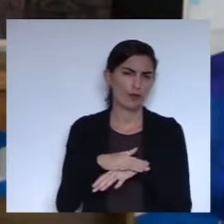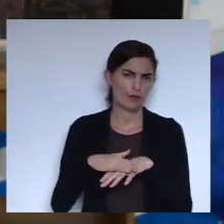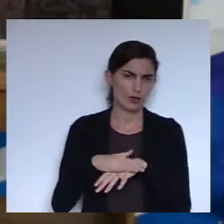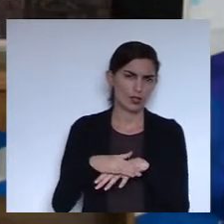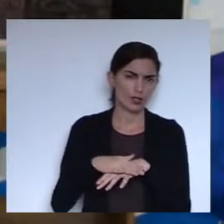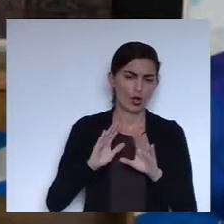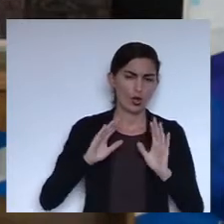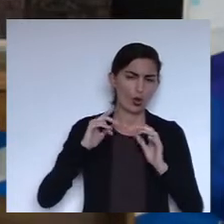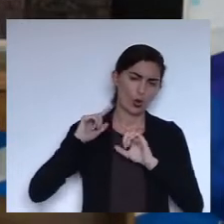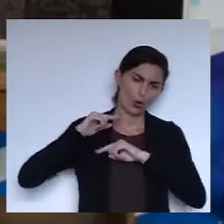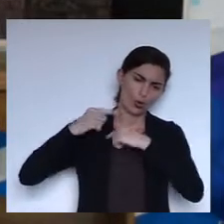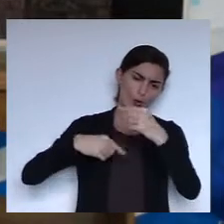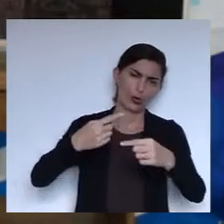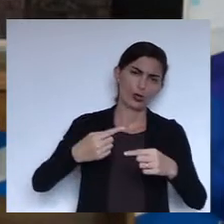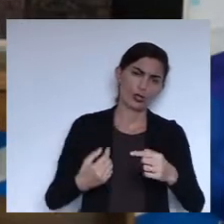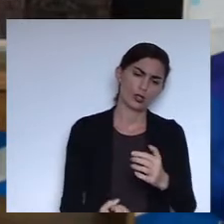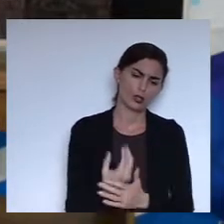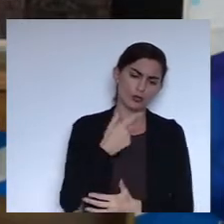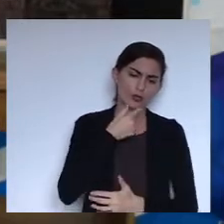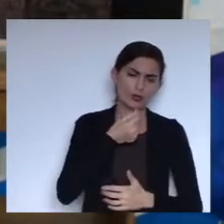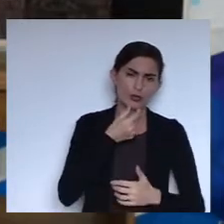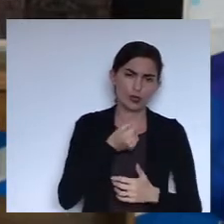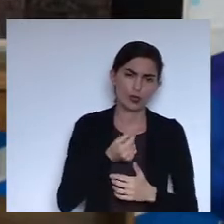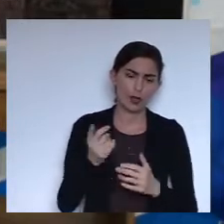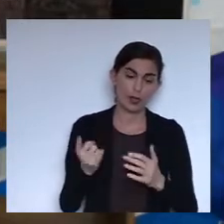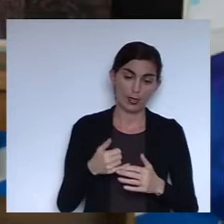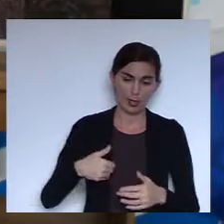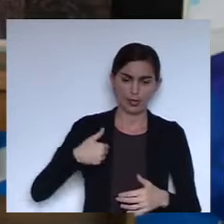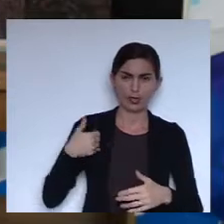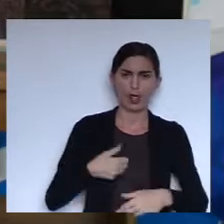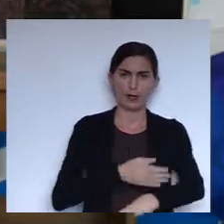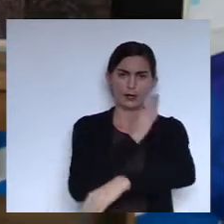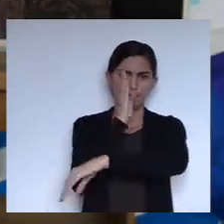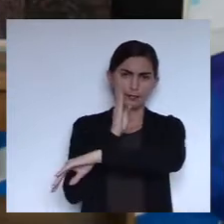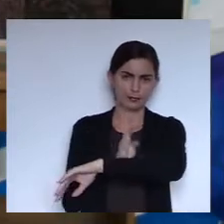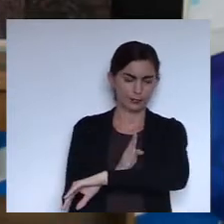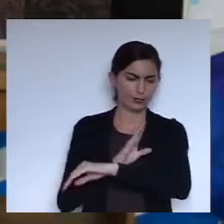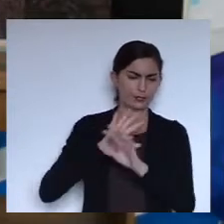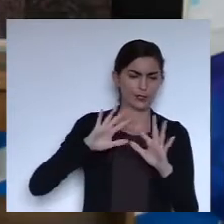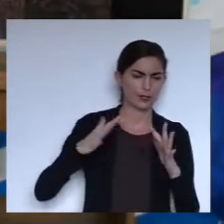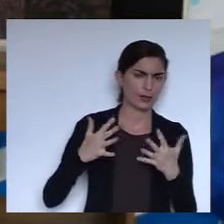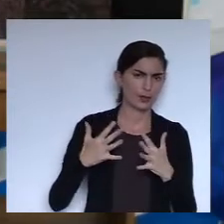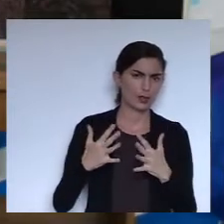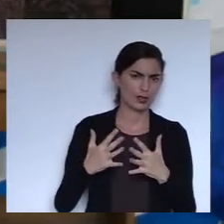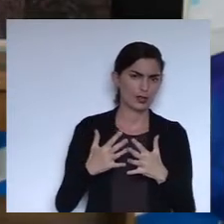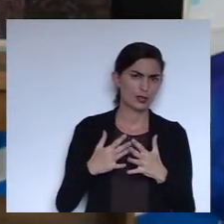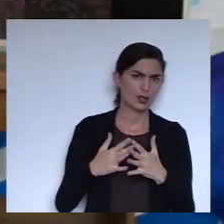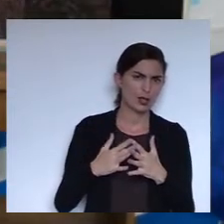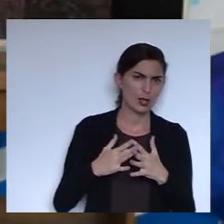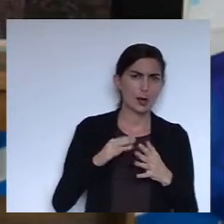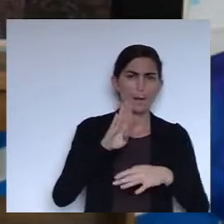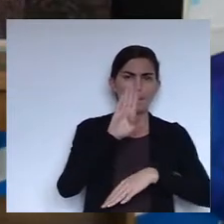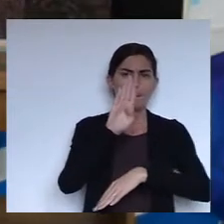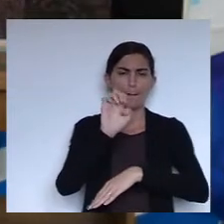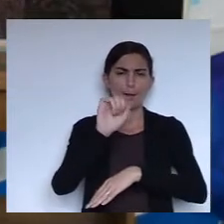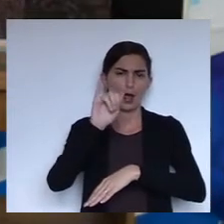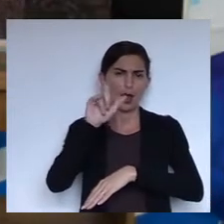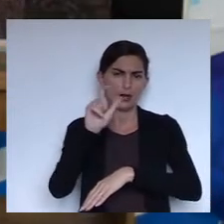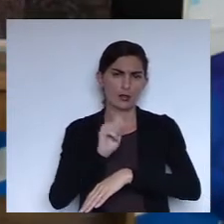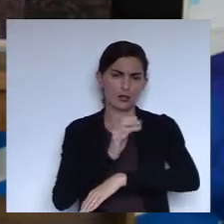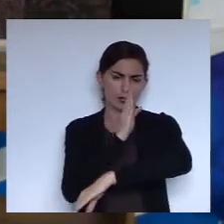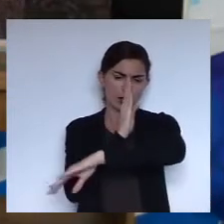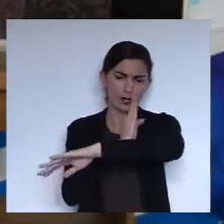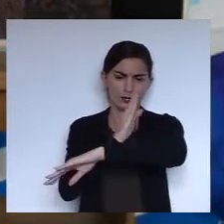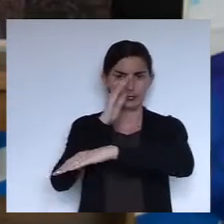das origens do homem e agora vai tratar sobre a Idade Média. Mais precisamente, sobre a Baixa Idade Média.